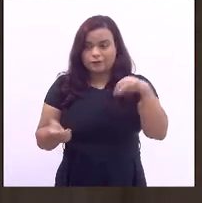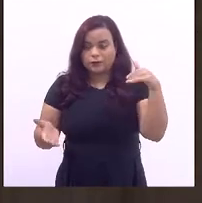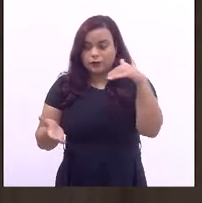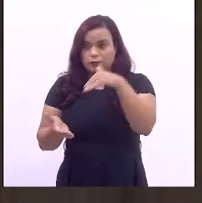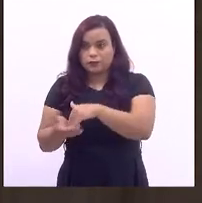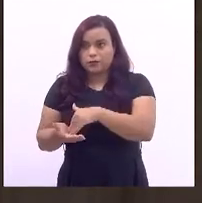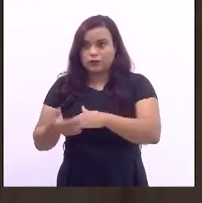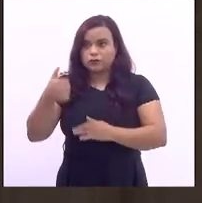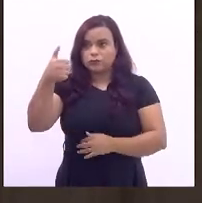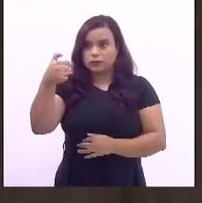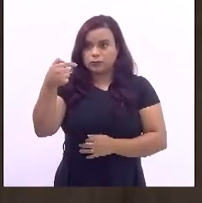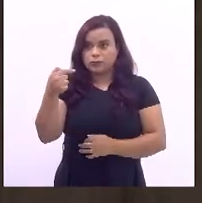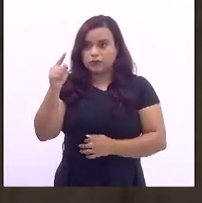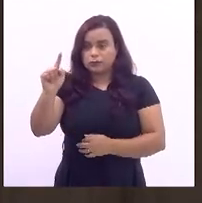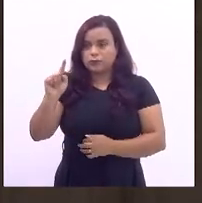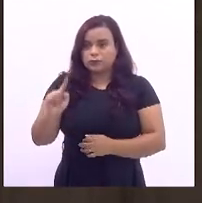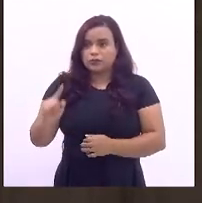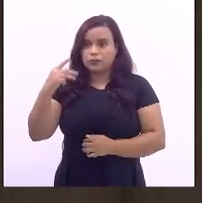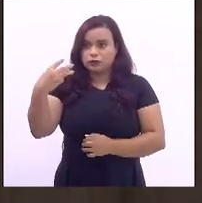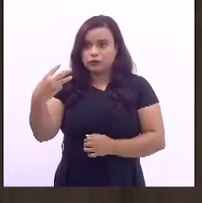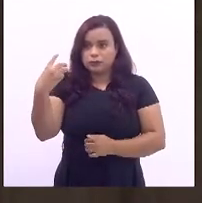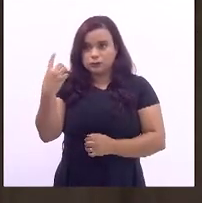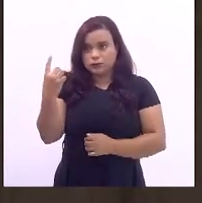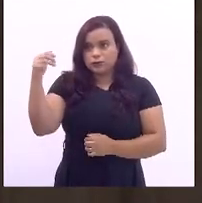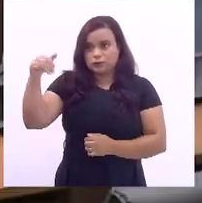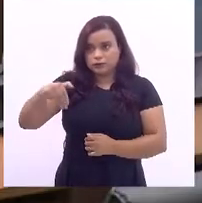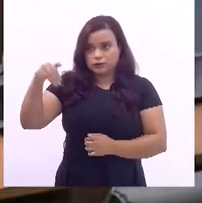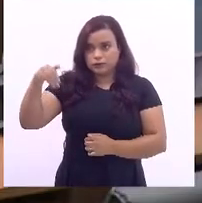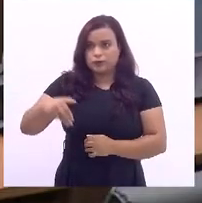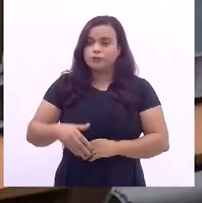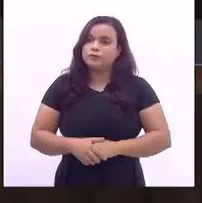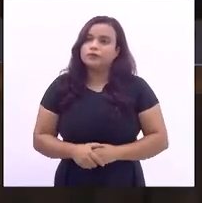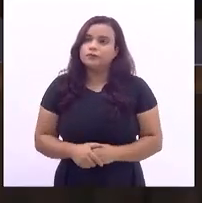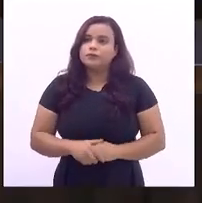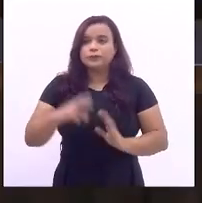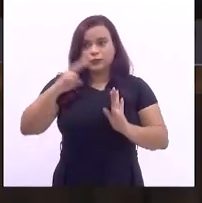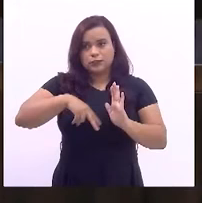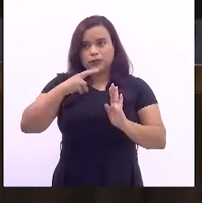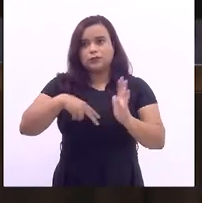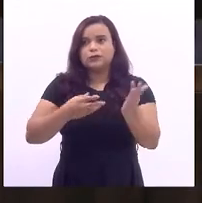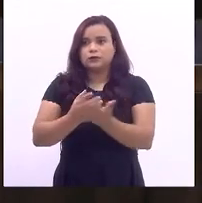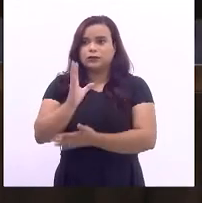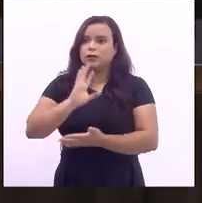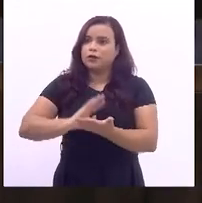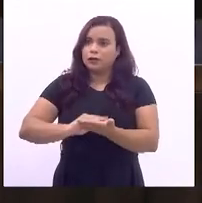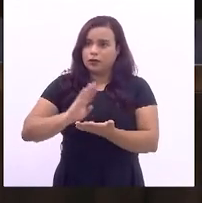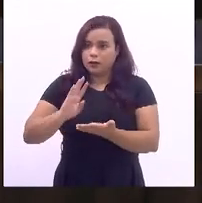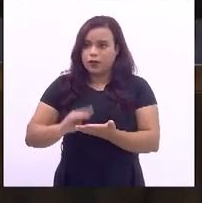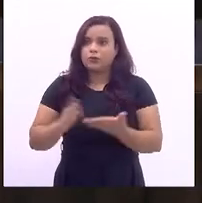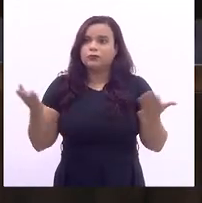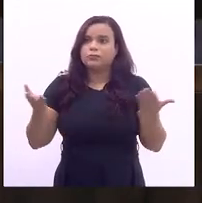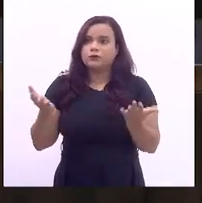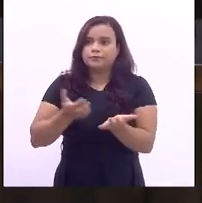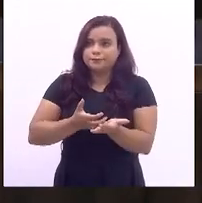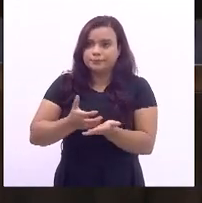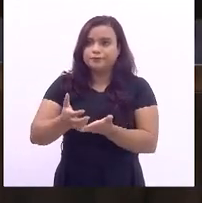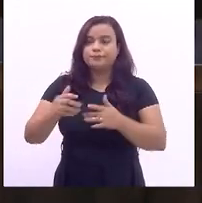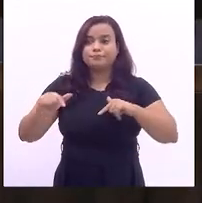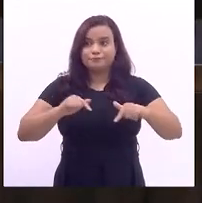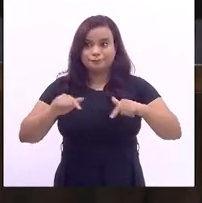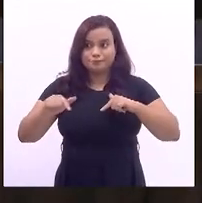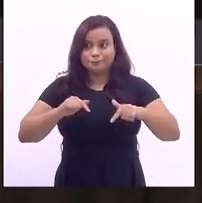encerrou suas 17:31 ele é aprovada a ata passa-se é o expediente